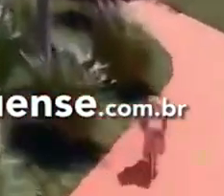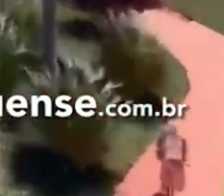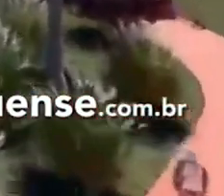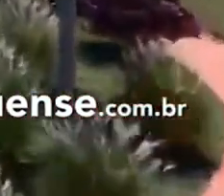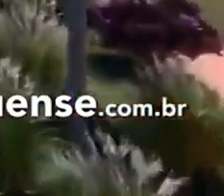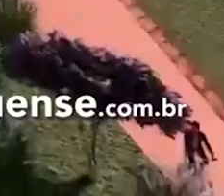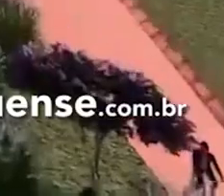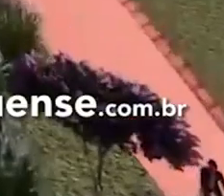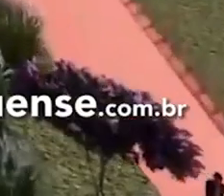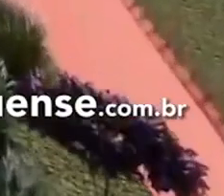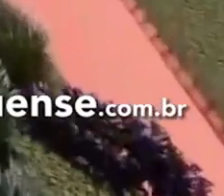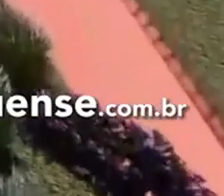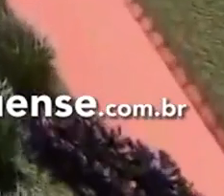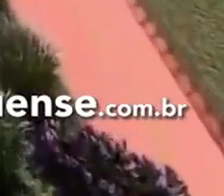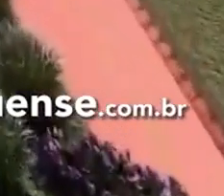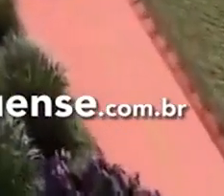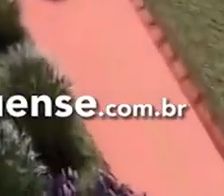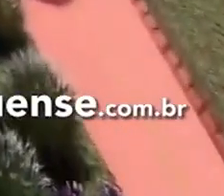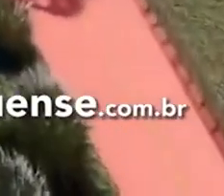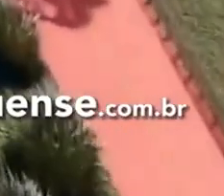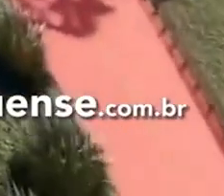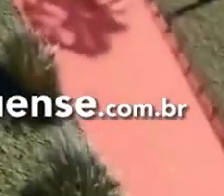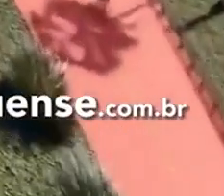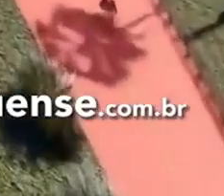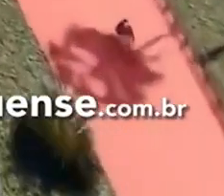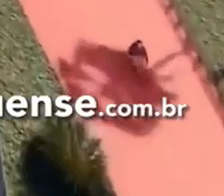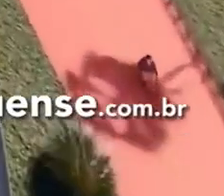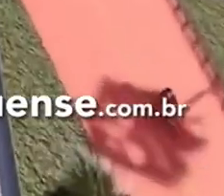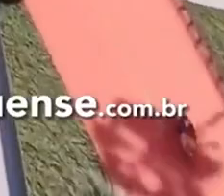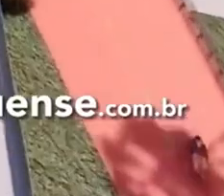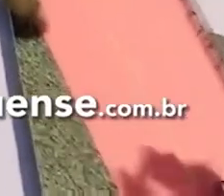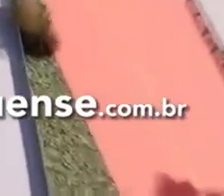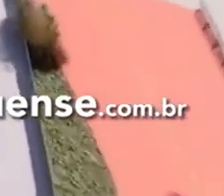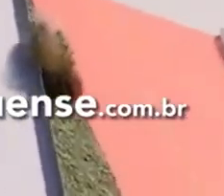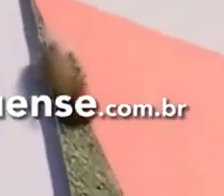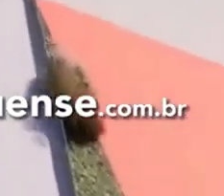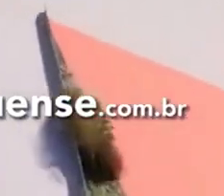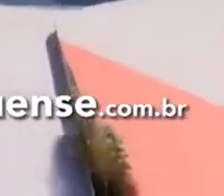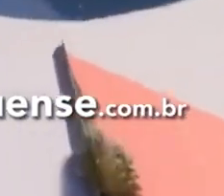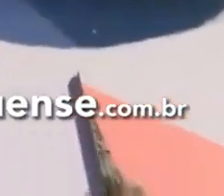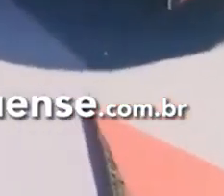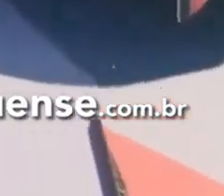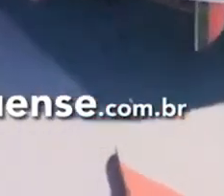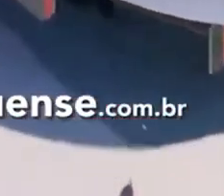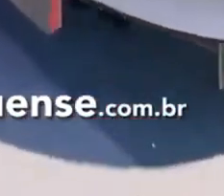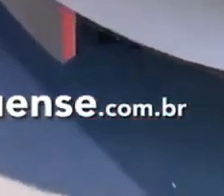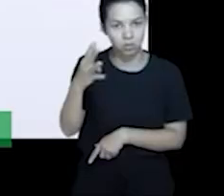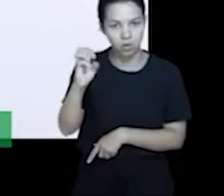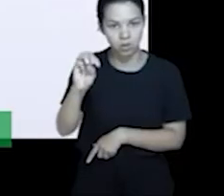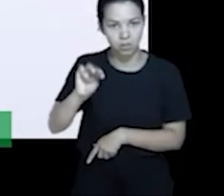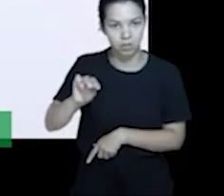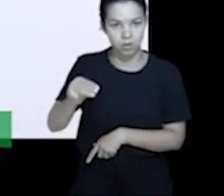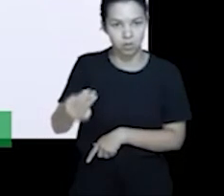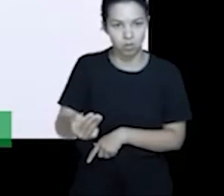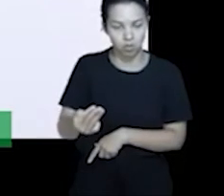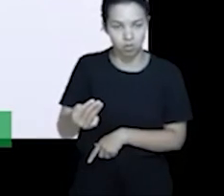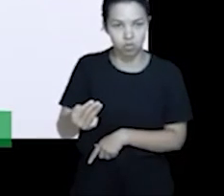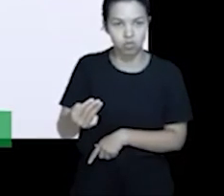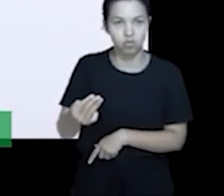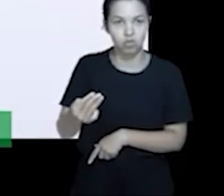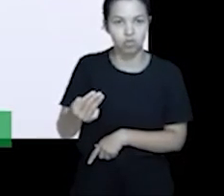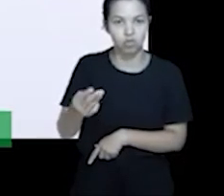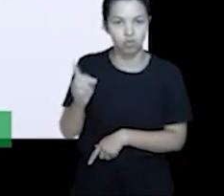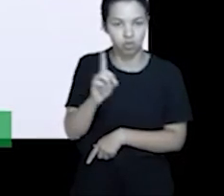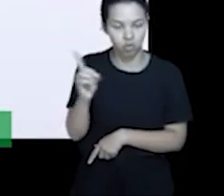dessa obra na casa de 240 Milhões de Dólares é o investimento